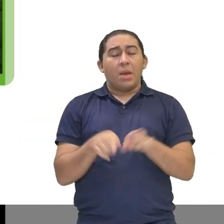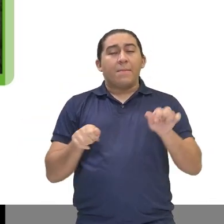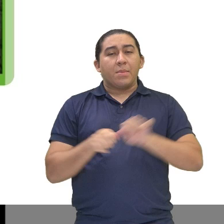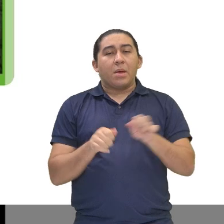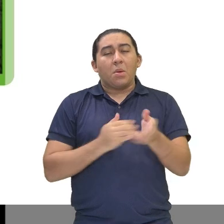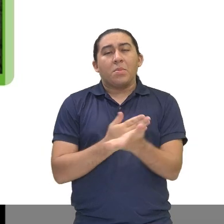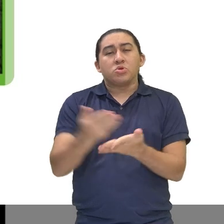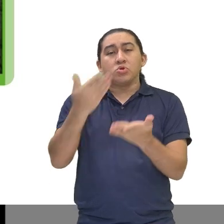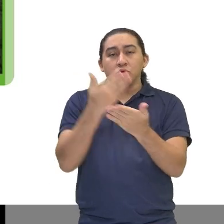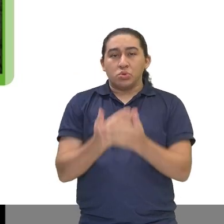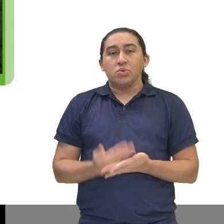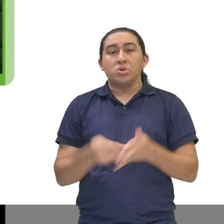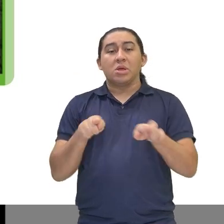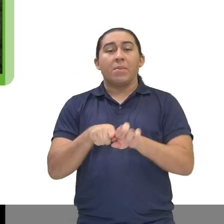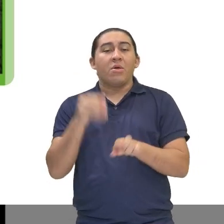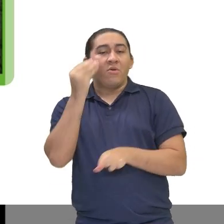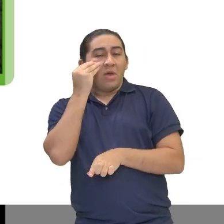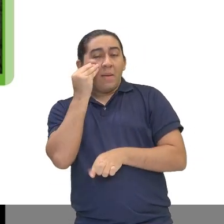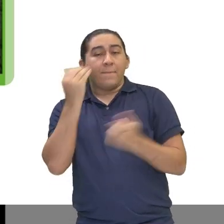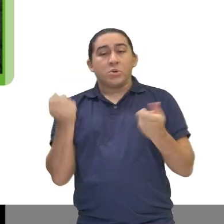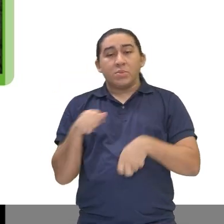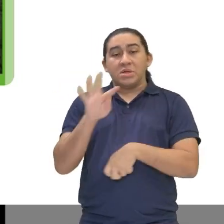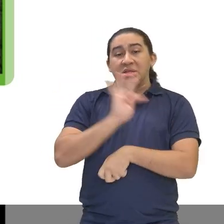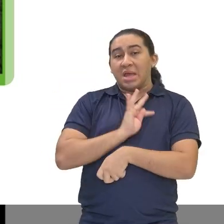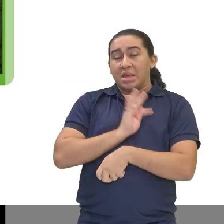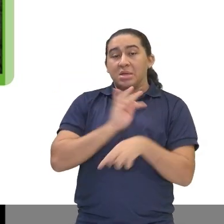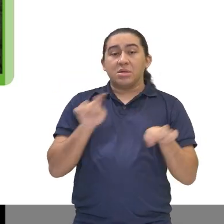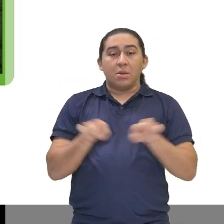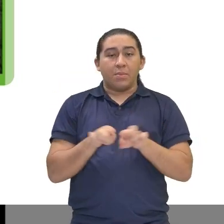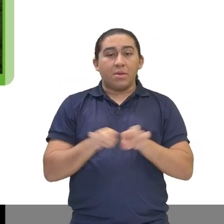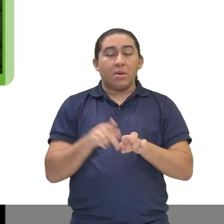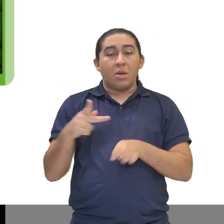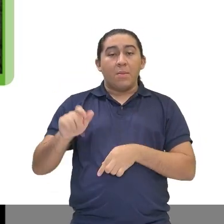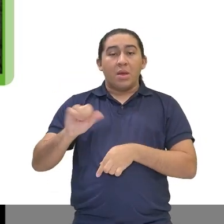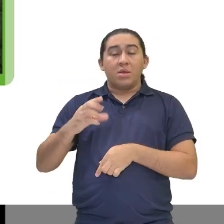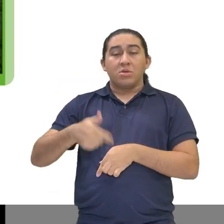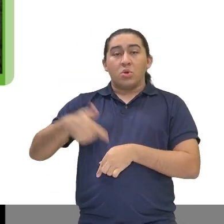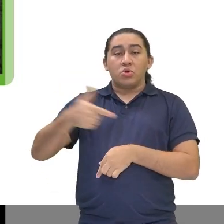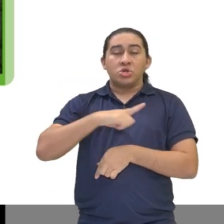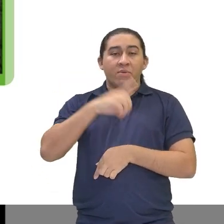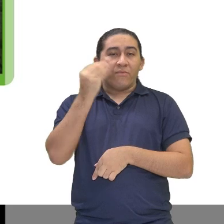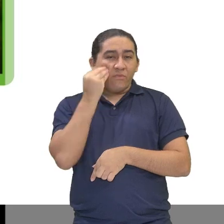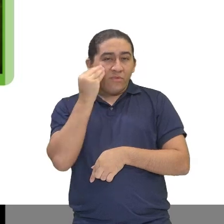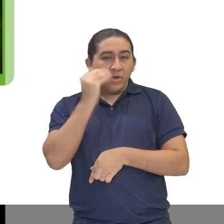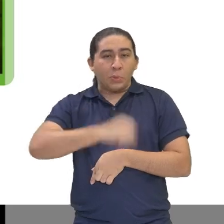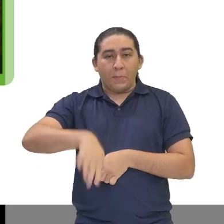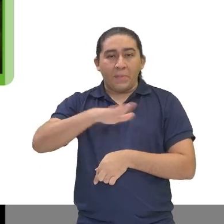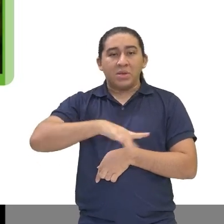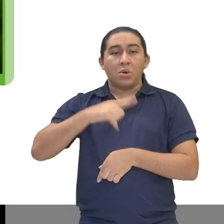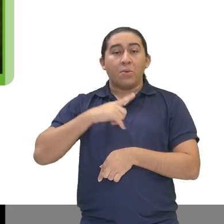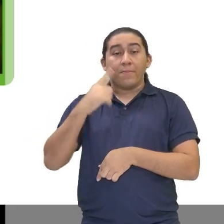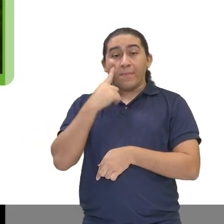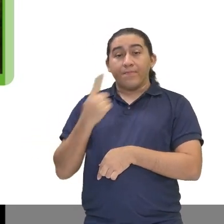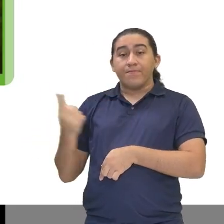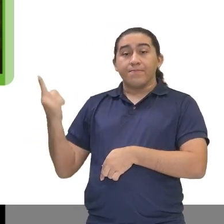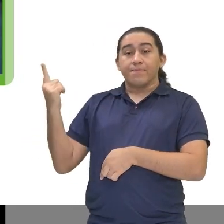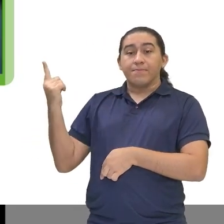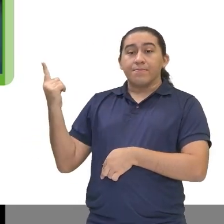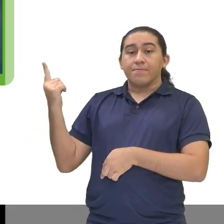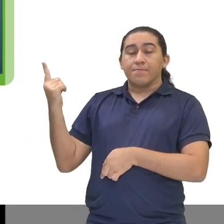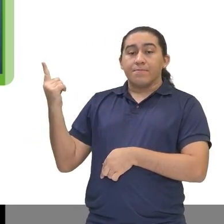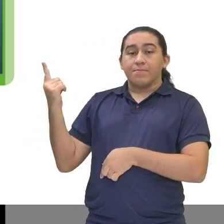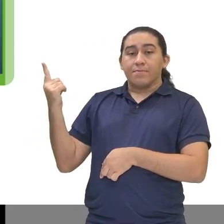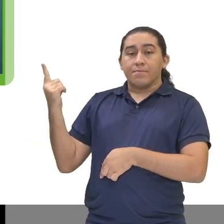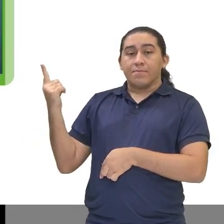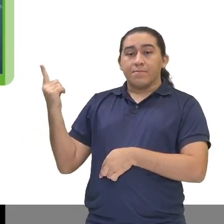e de viabilidade técnica e econômica. O PAC 2 prevê um investimento para a usina de São Luís dos Tapajós de 18 bilhões de reais